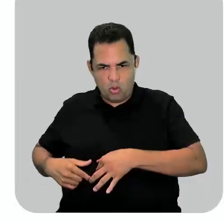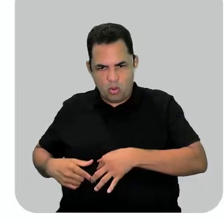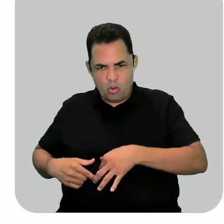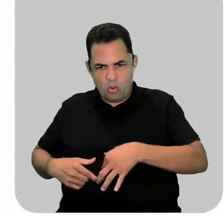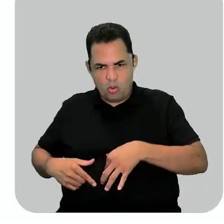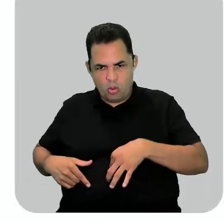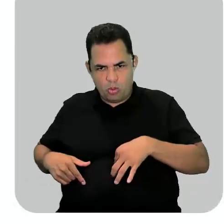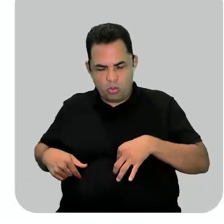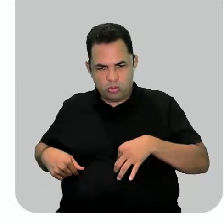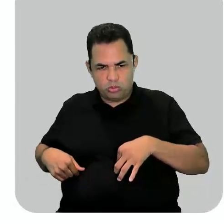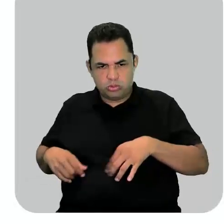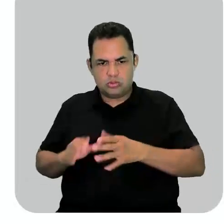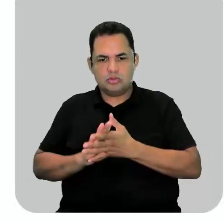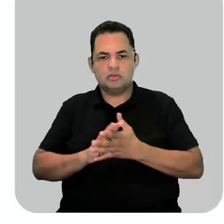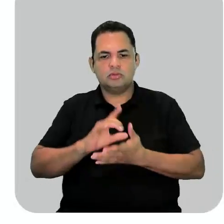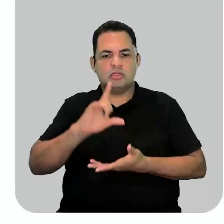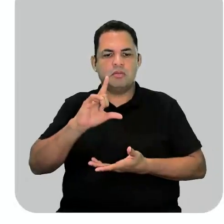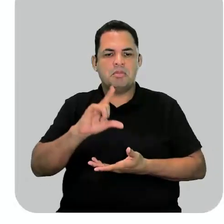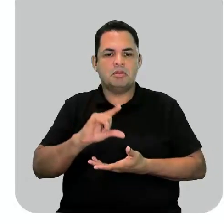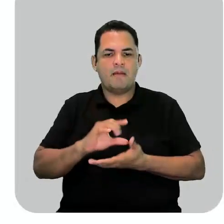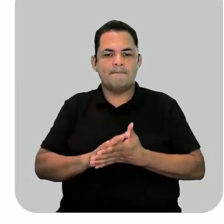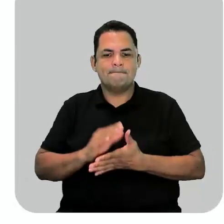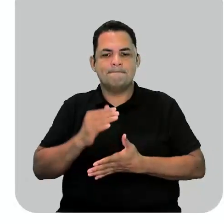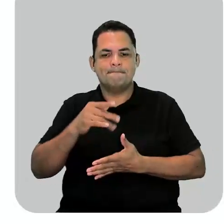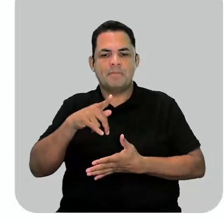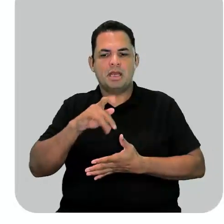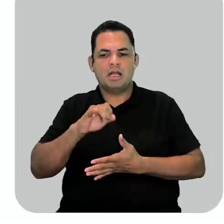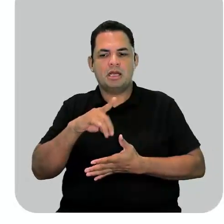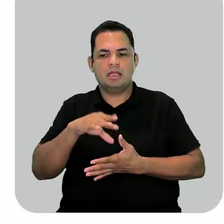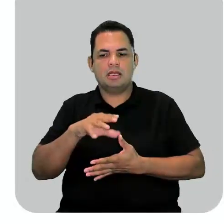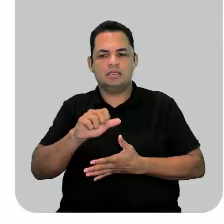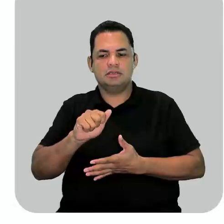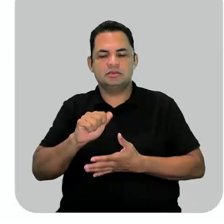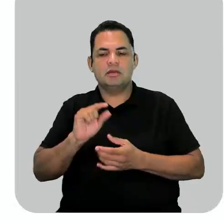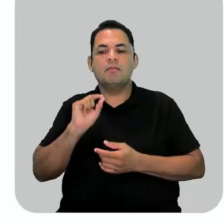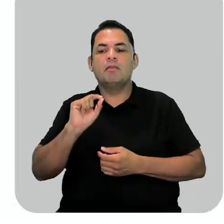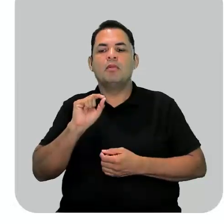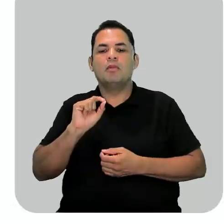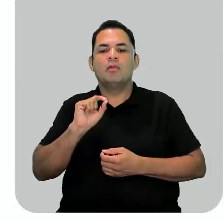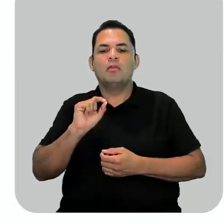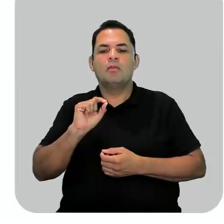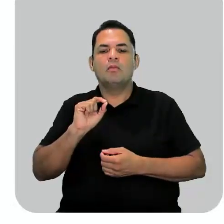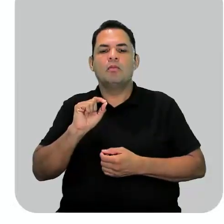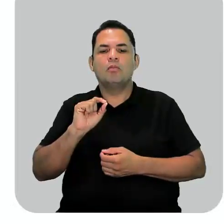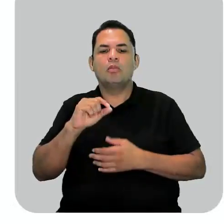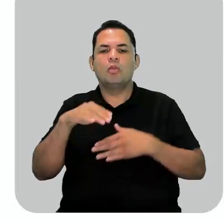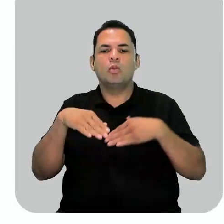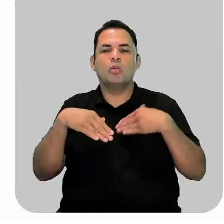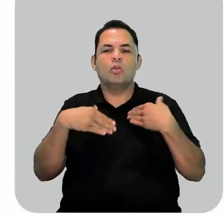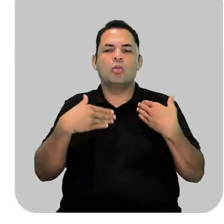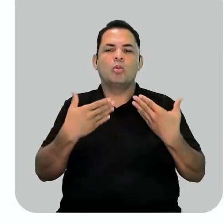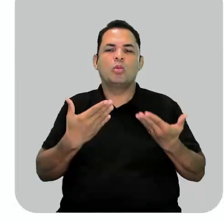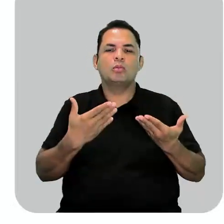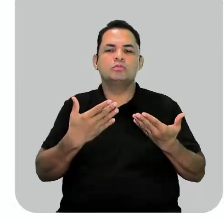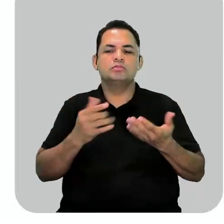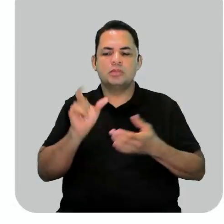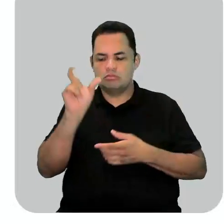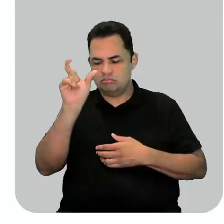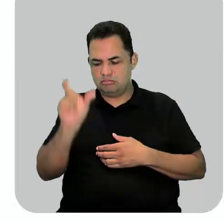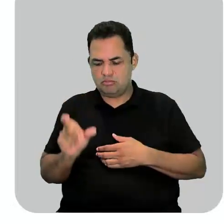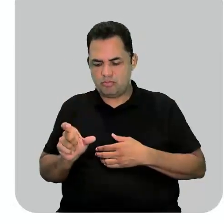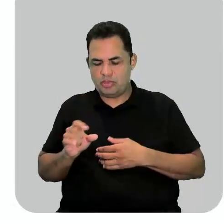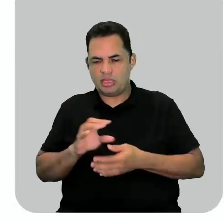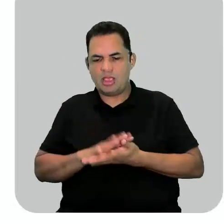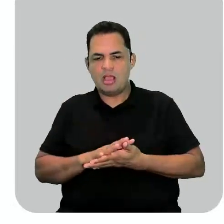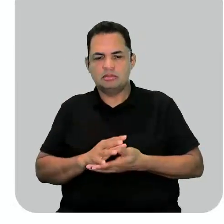estimula o funcionamento do pâncreas. Por que será que quando um indivíduo faz